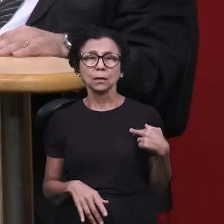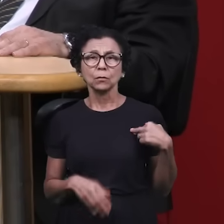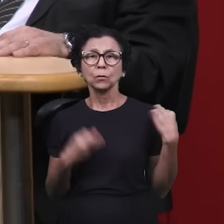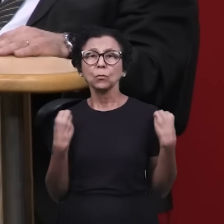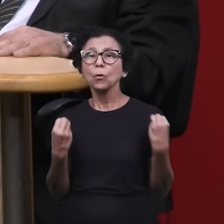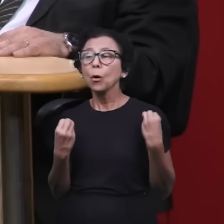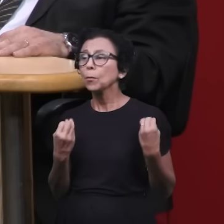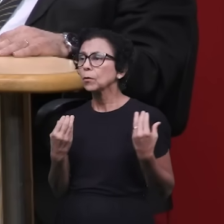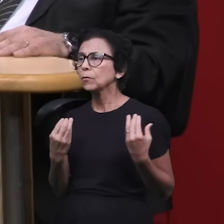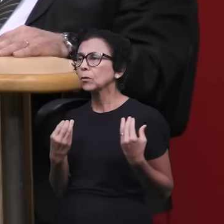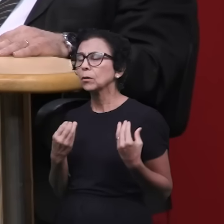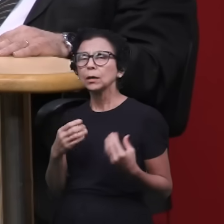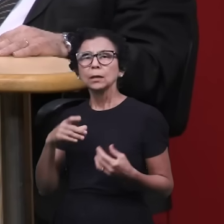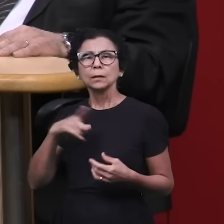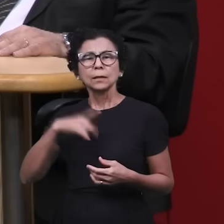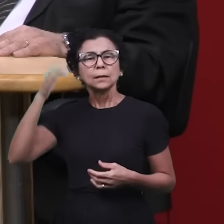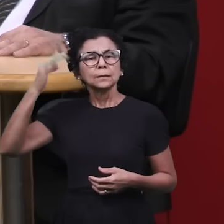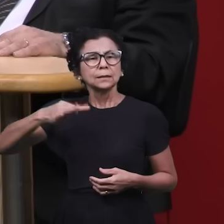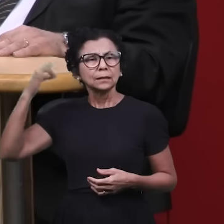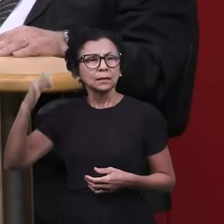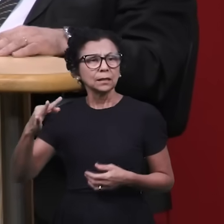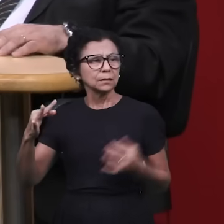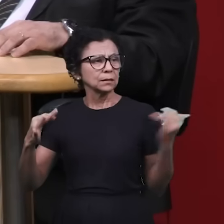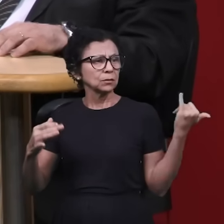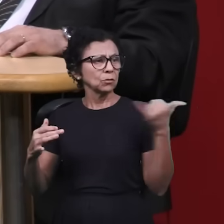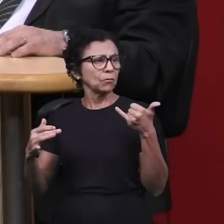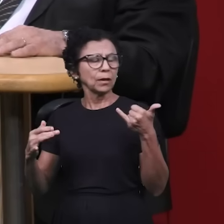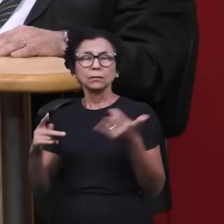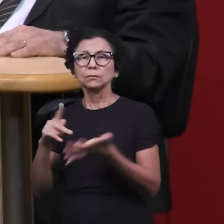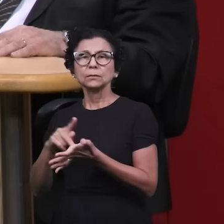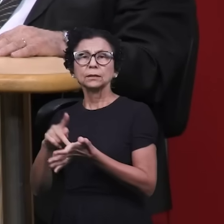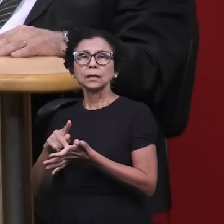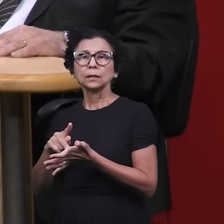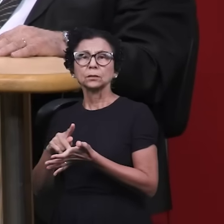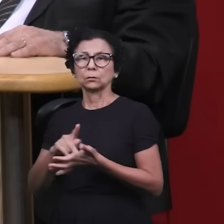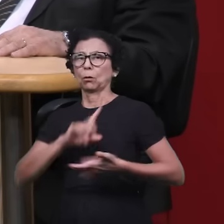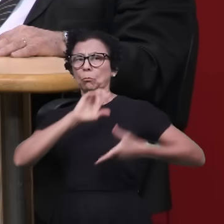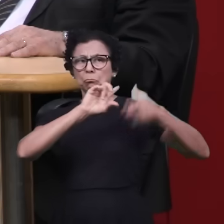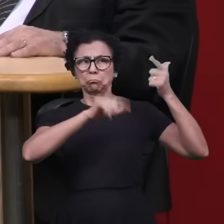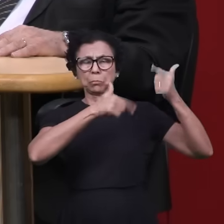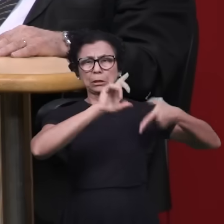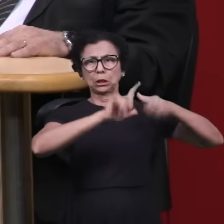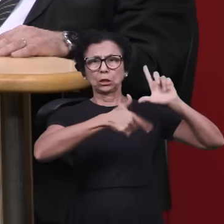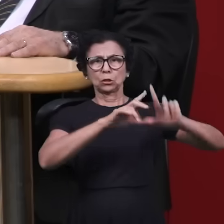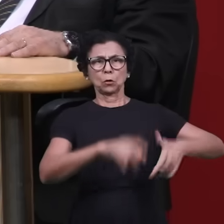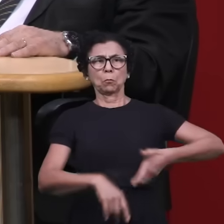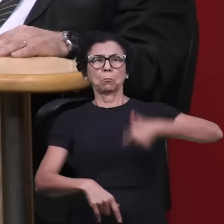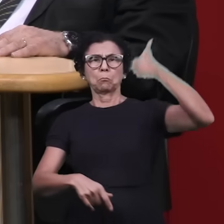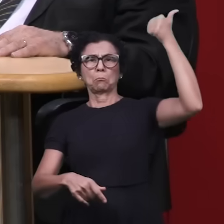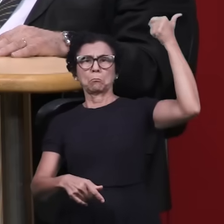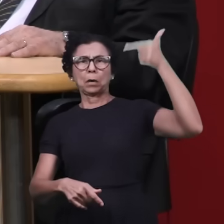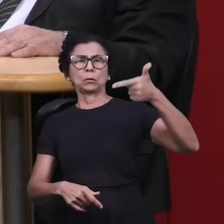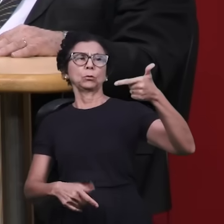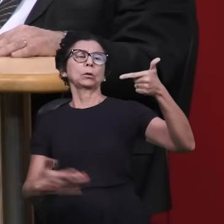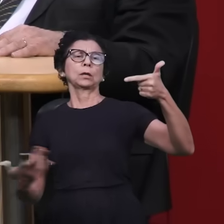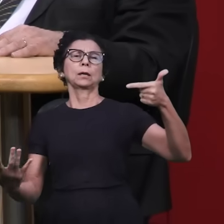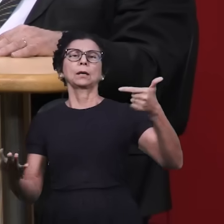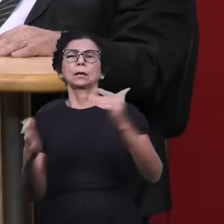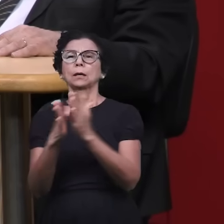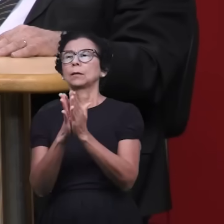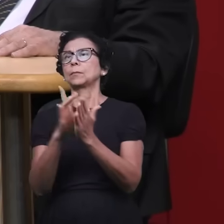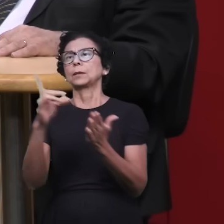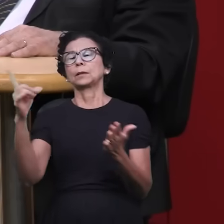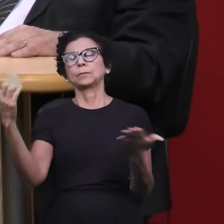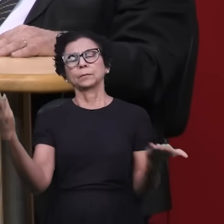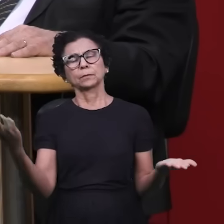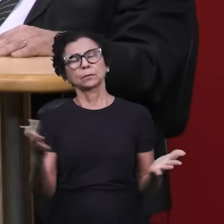vou consultar isso aqui. Não, a tradição diz. Então, sobrepõe essa tradição sobre qualquer escrito daquilo que é profético da